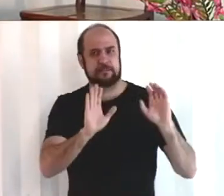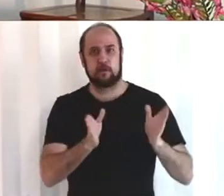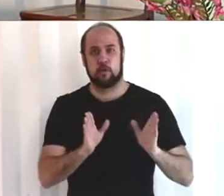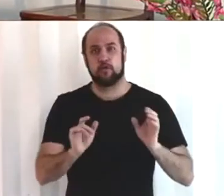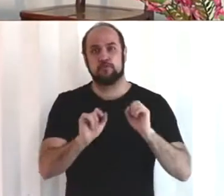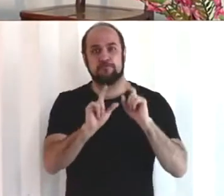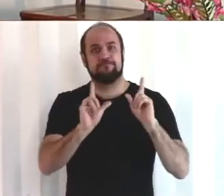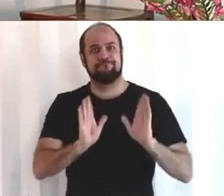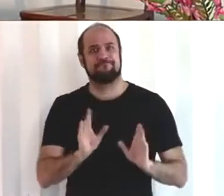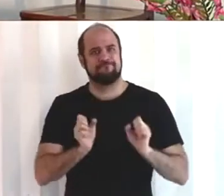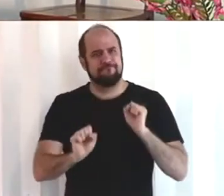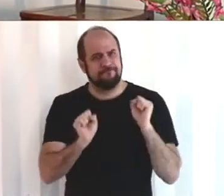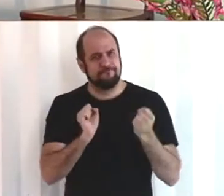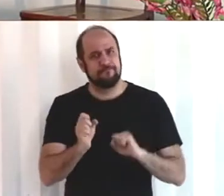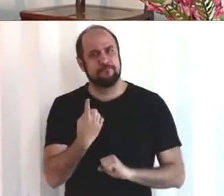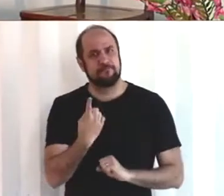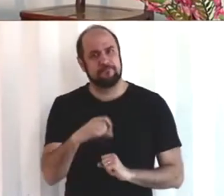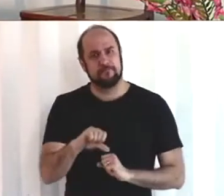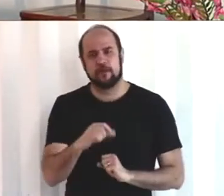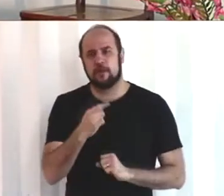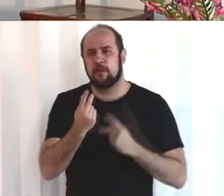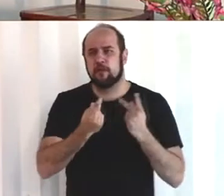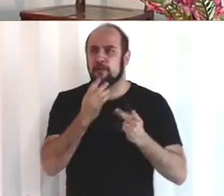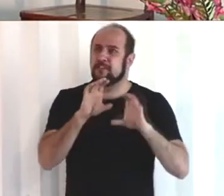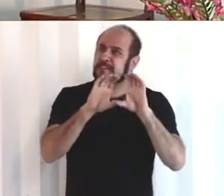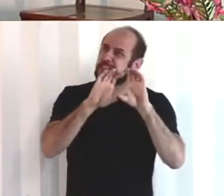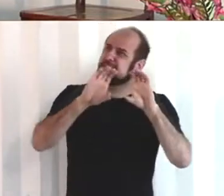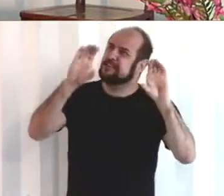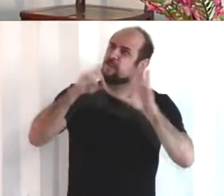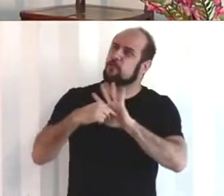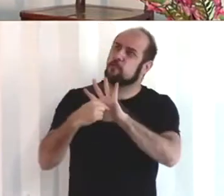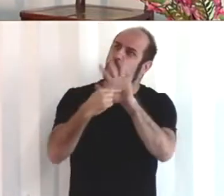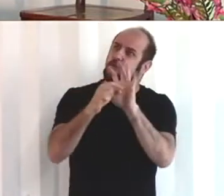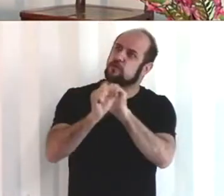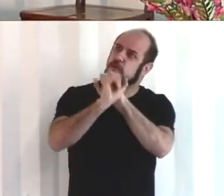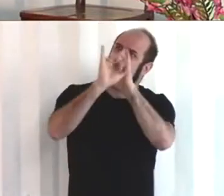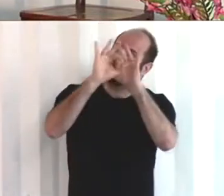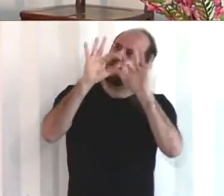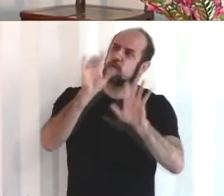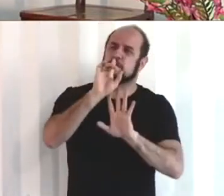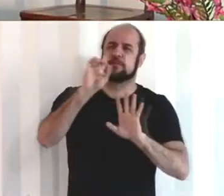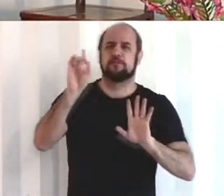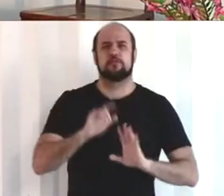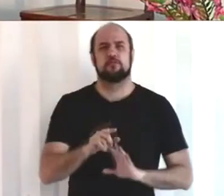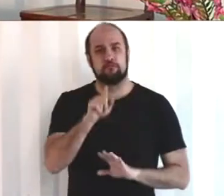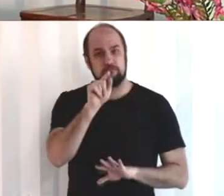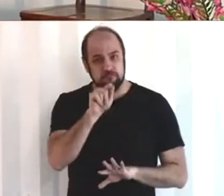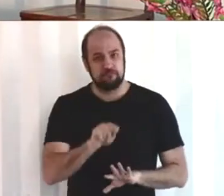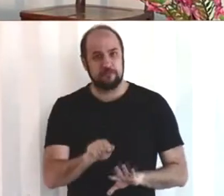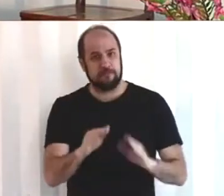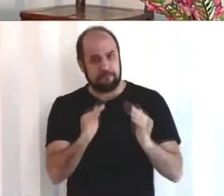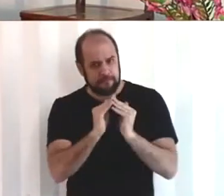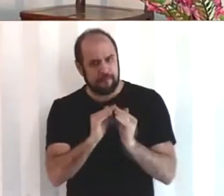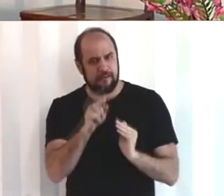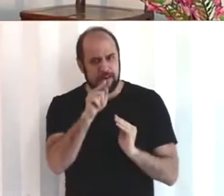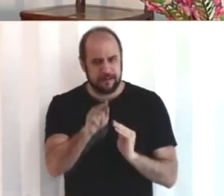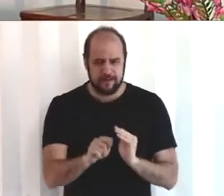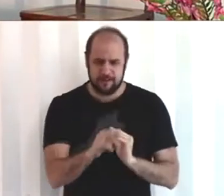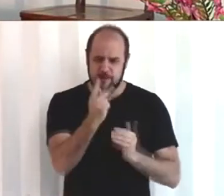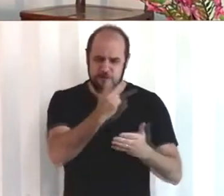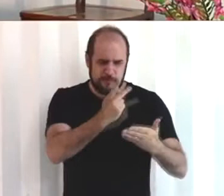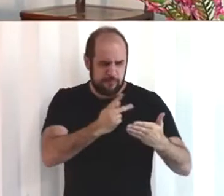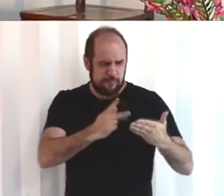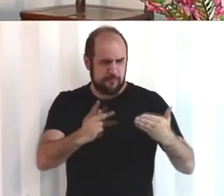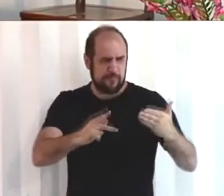no Salmo 19, que os céus manifestam a glória de Deus. Você então desenhando esse céu azul, mas com aquela